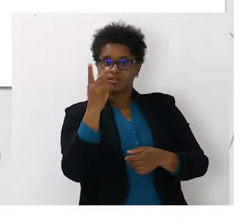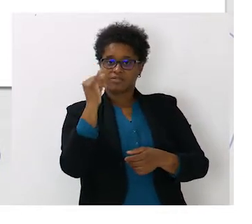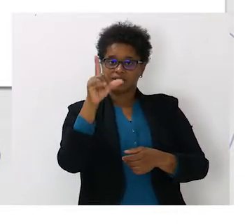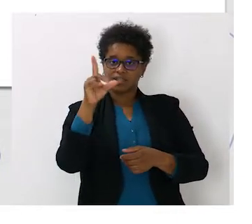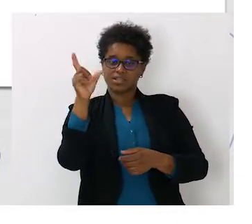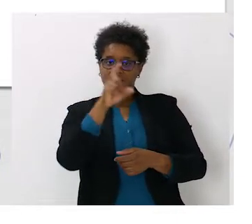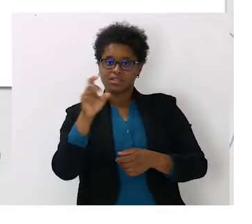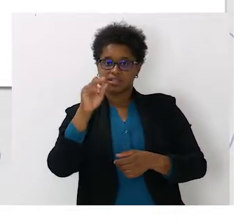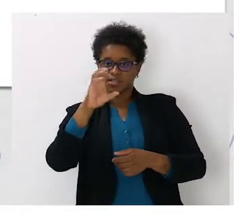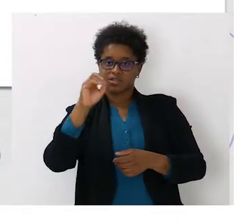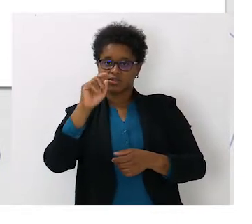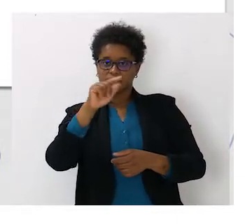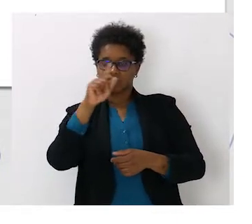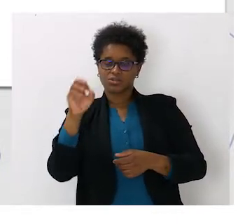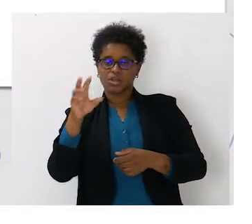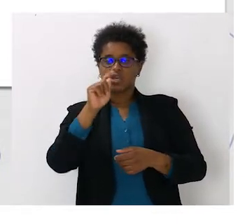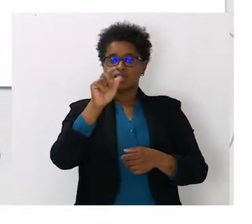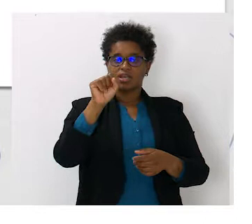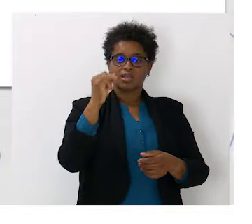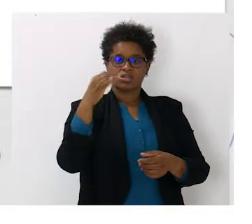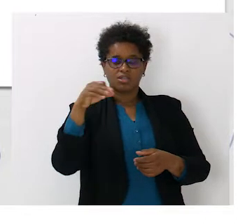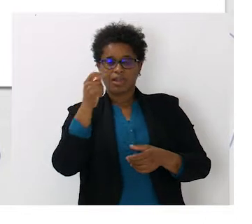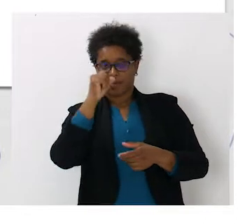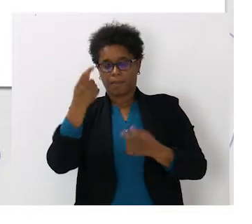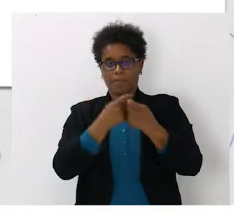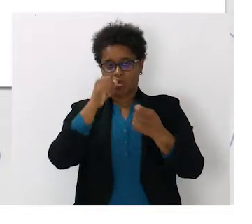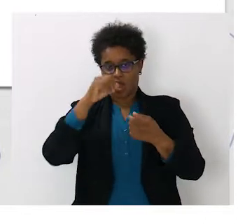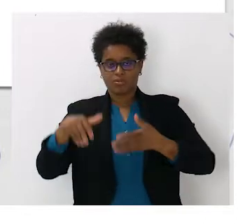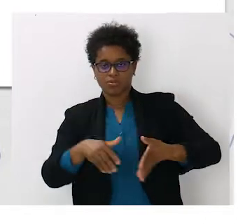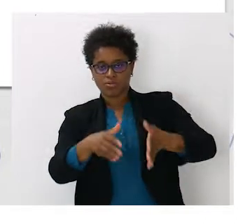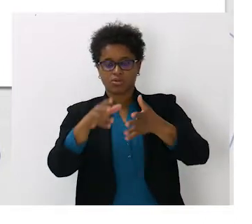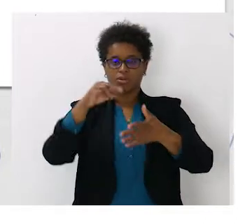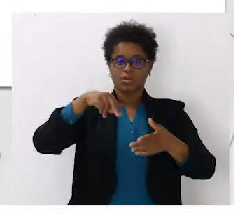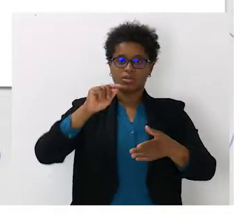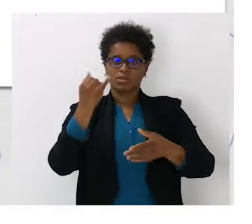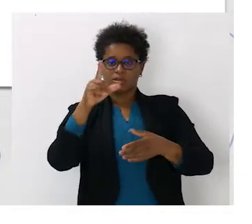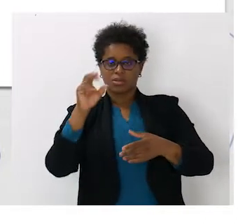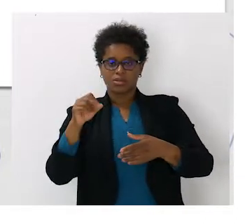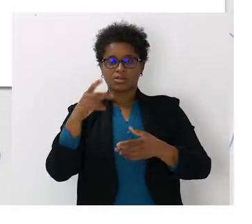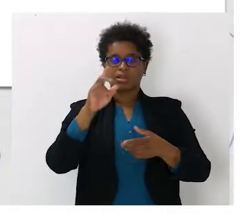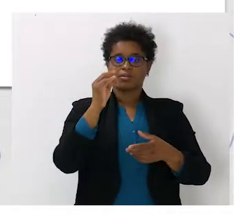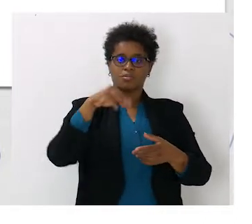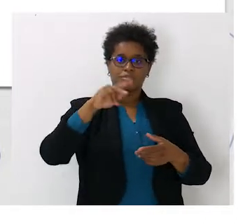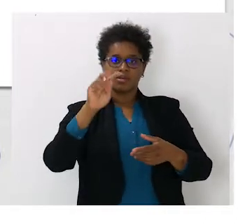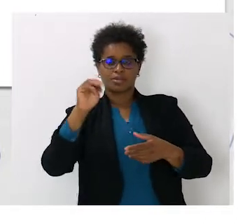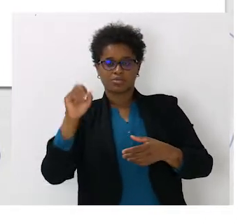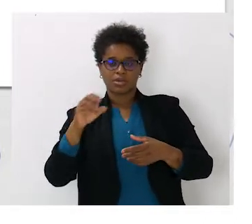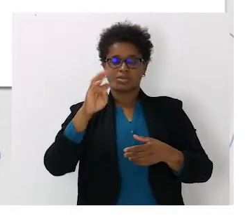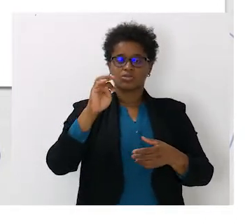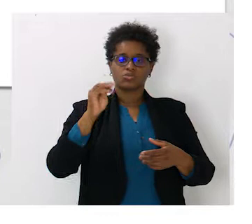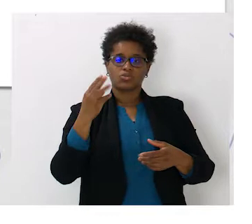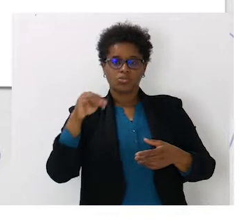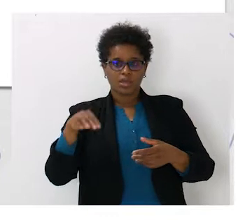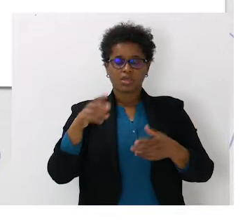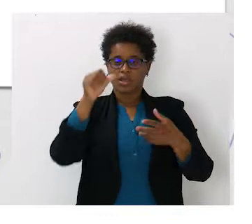a egípcia nas margens do rio Nilo, a Mesopotâmia, a Suméria nas margens do rio Tigre e Eufrates,